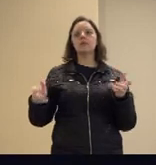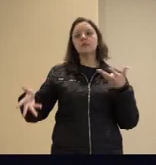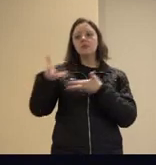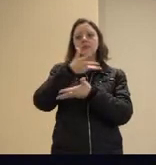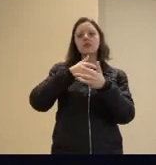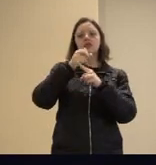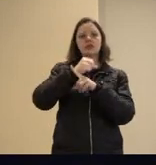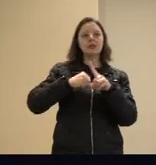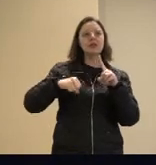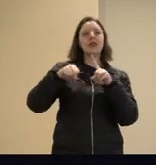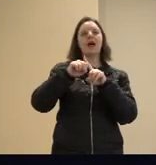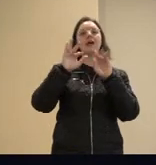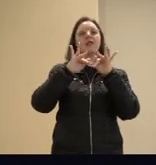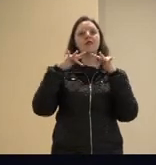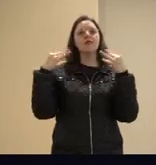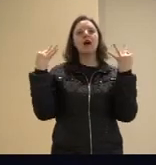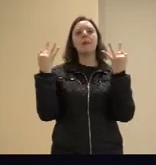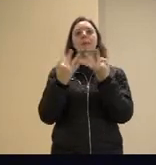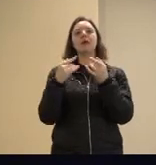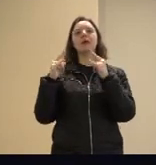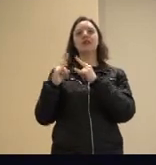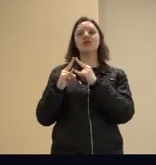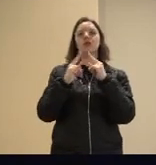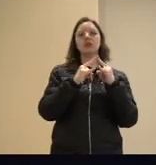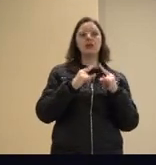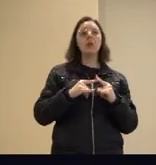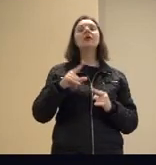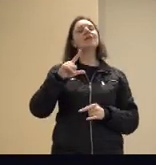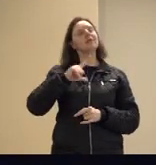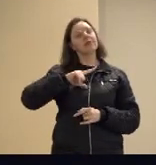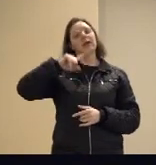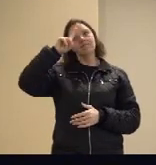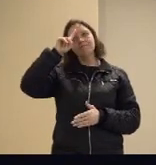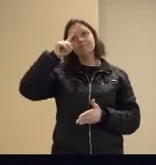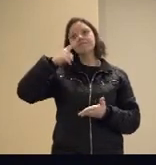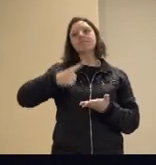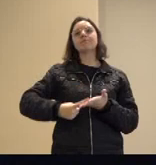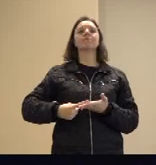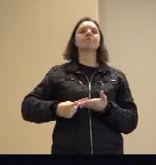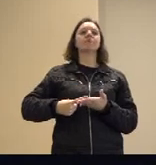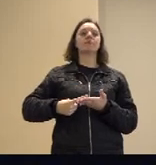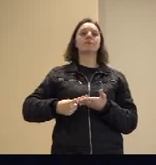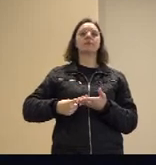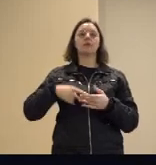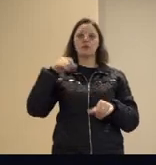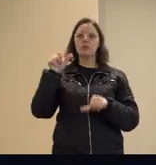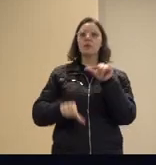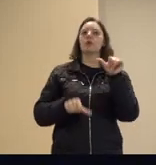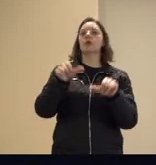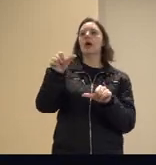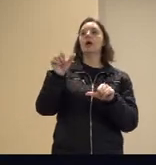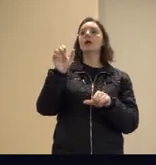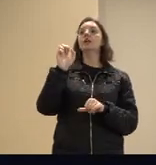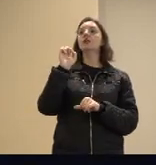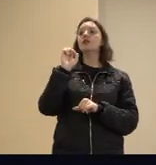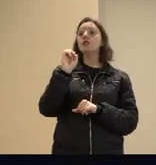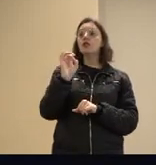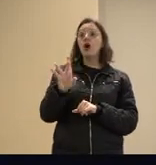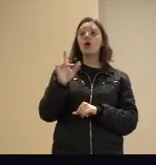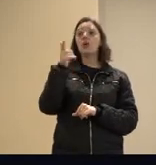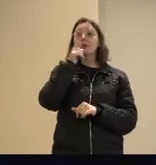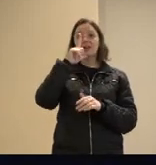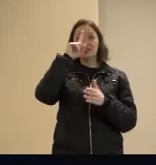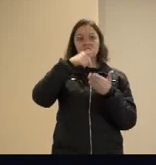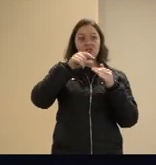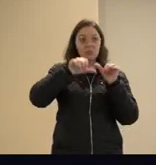família e nas instituições têm o compromisso de transformar isso. E isso só vai acontecer a partir desta